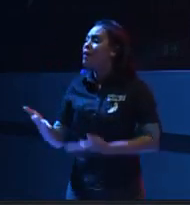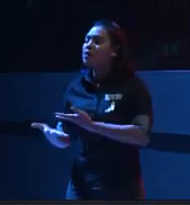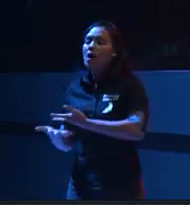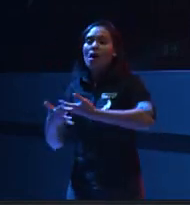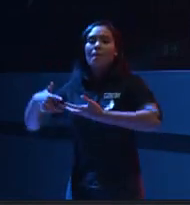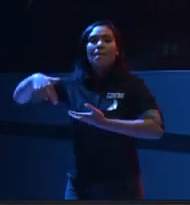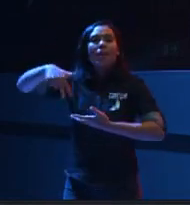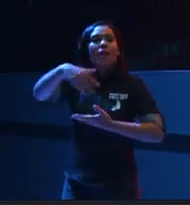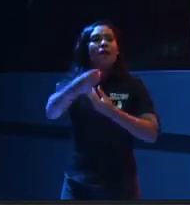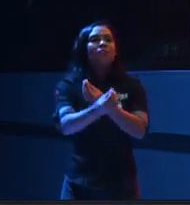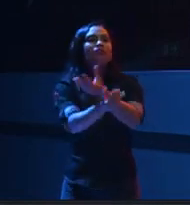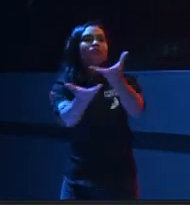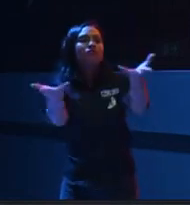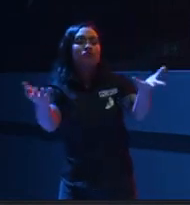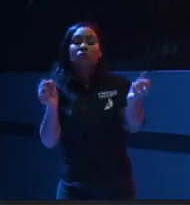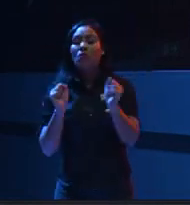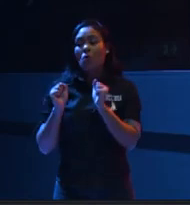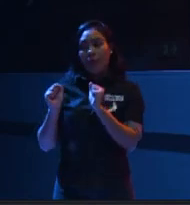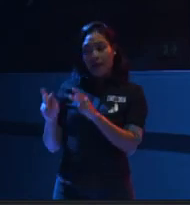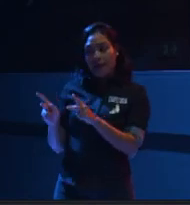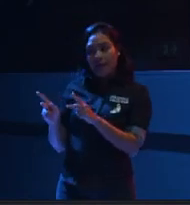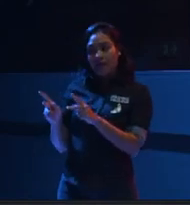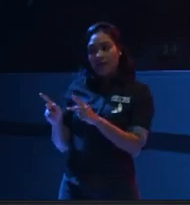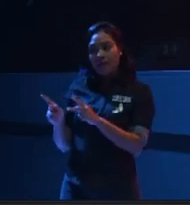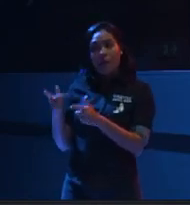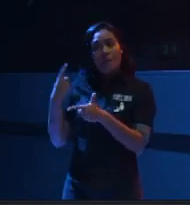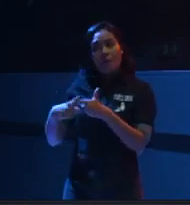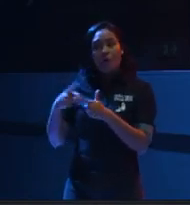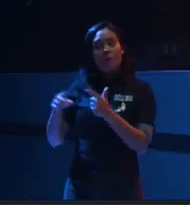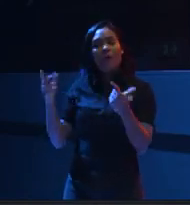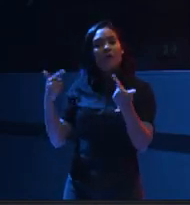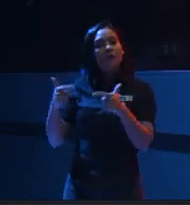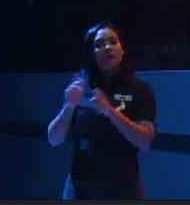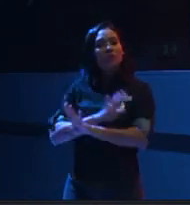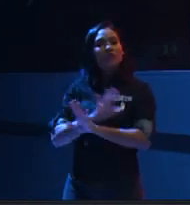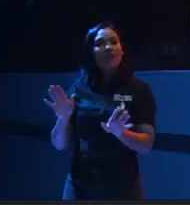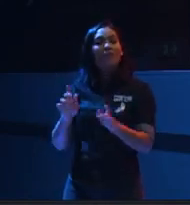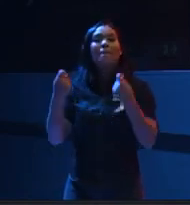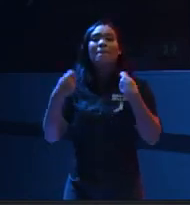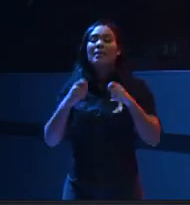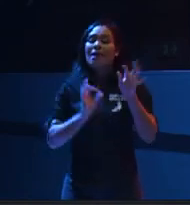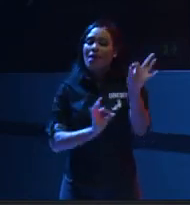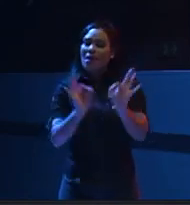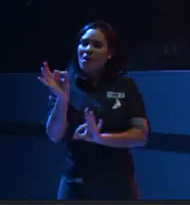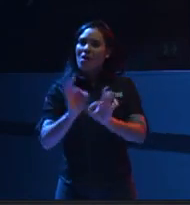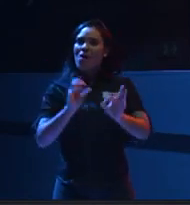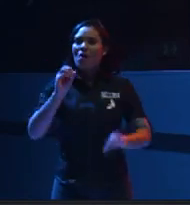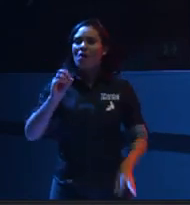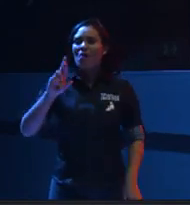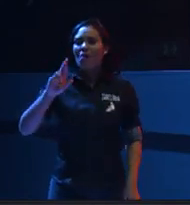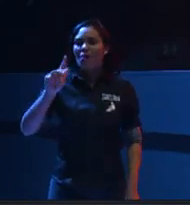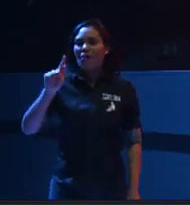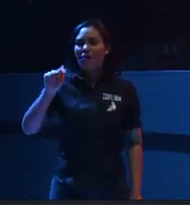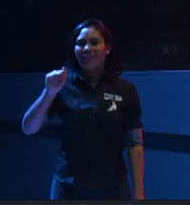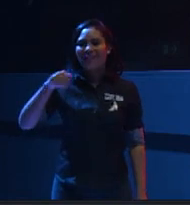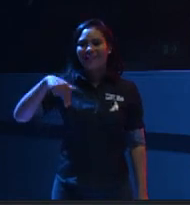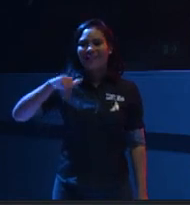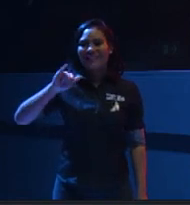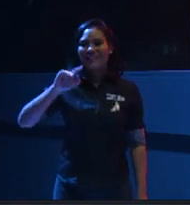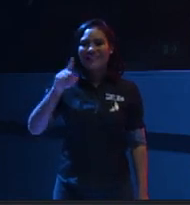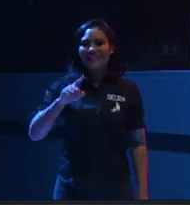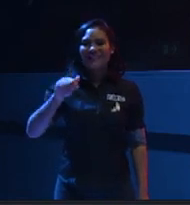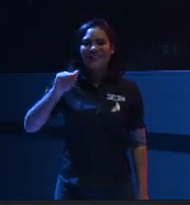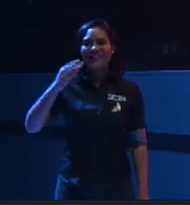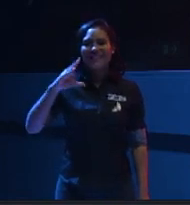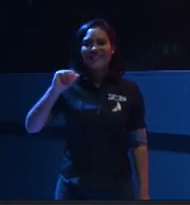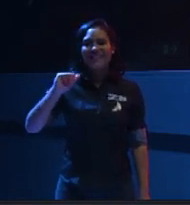e não vai ver problema teve que haver uma organização para que depois eles provassem do milagre o